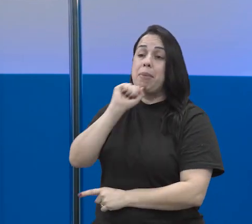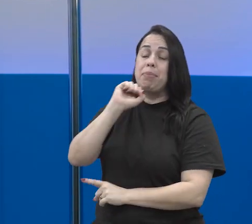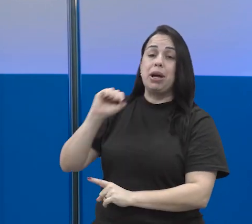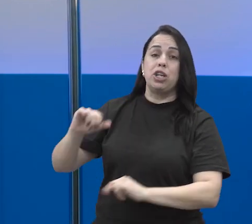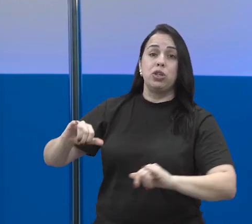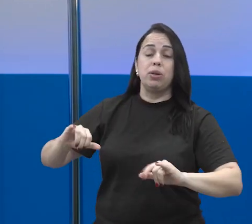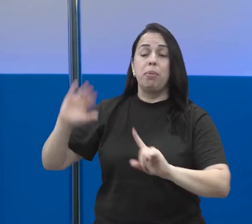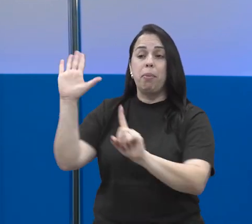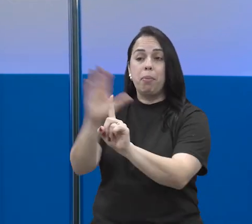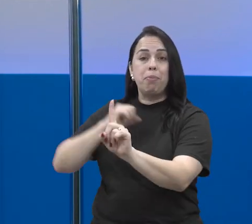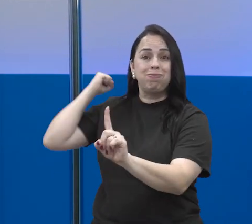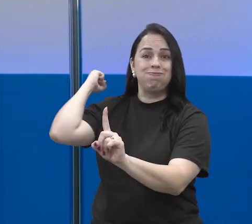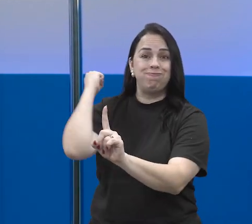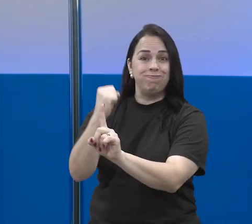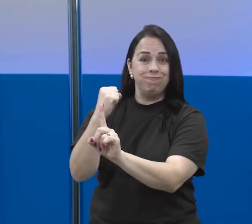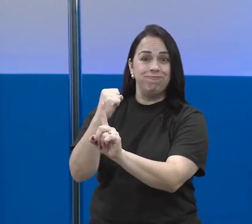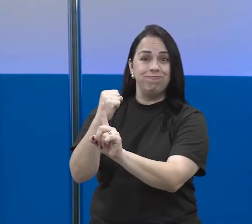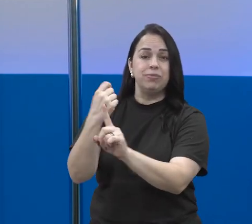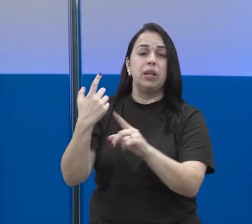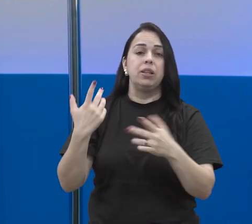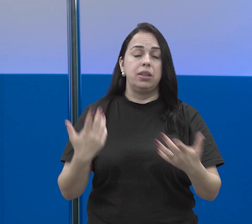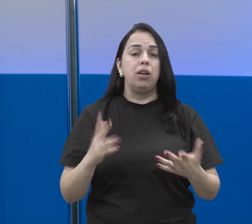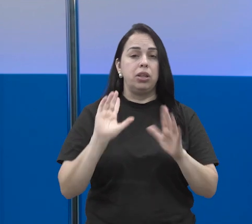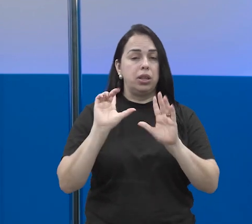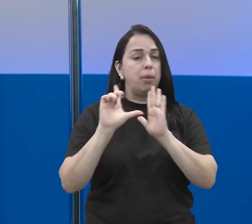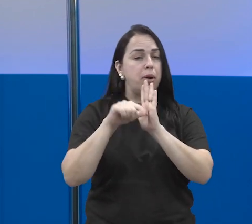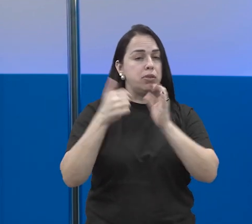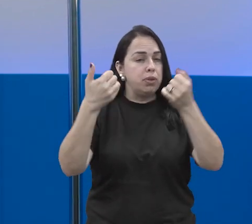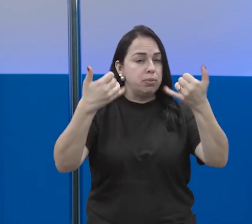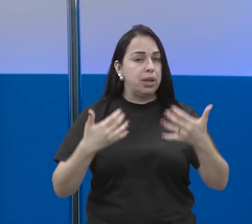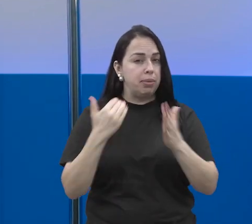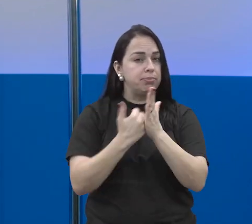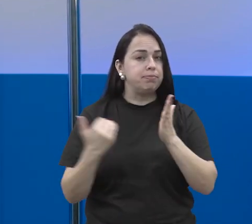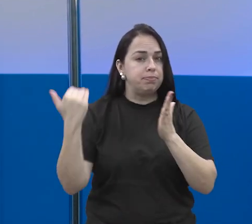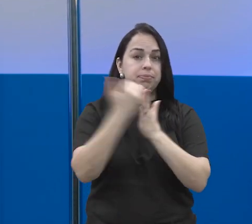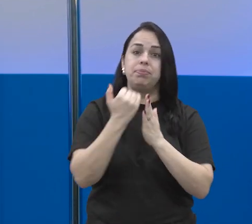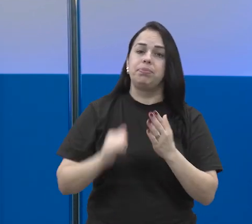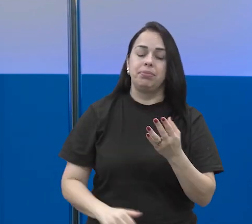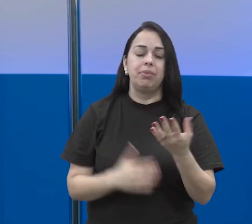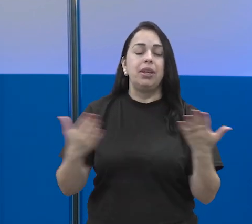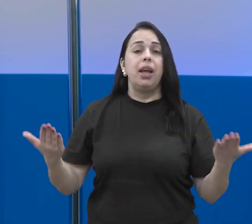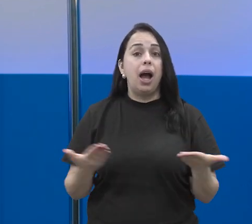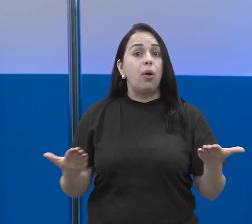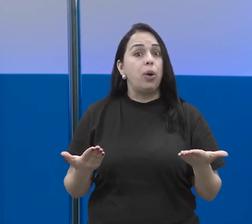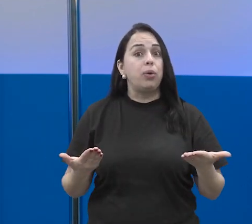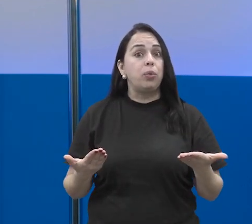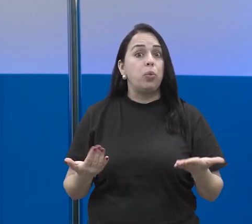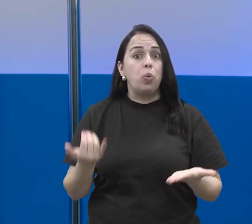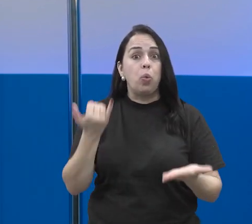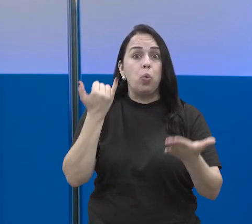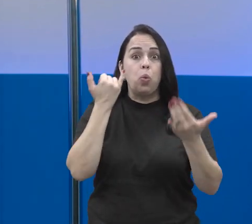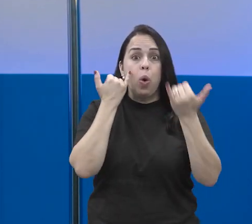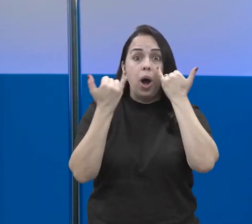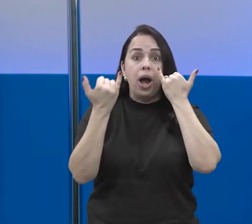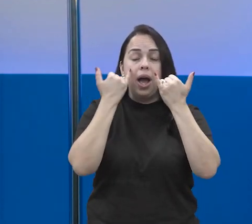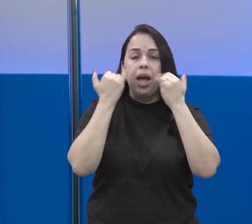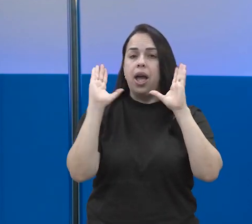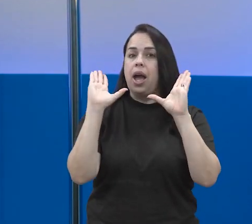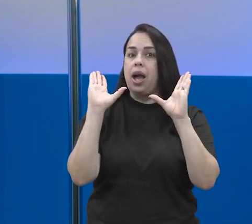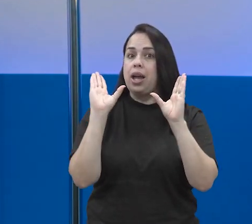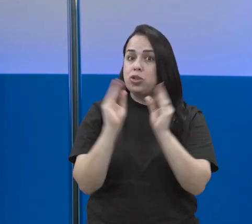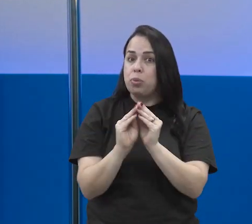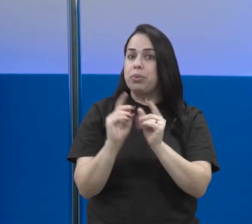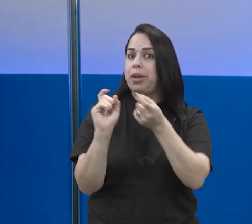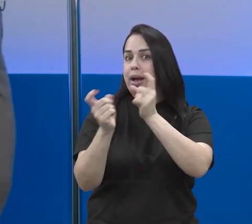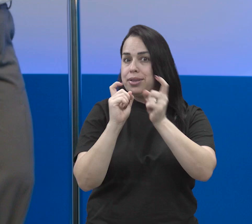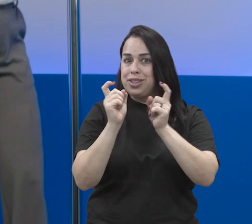mães vítimas de feminicídio. Já já a gente detalha esses assuntos. A gente abre o boletim de hoje com um balanço